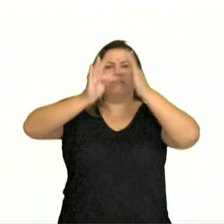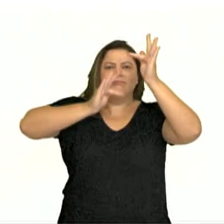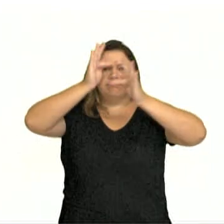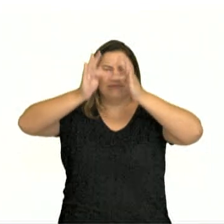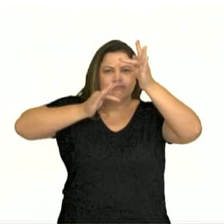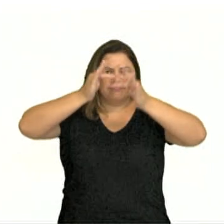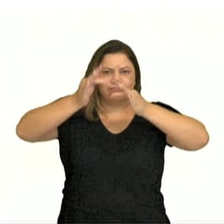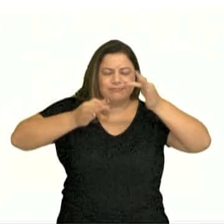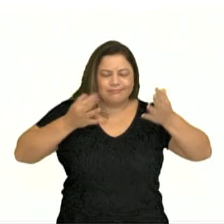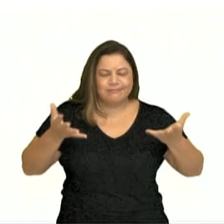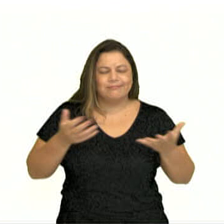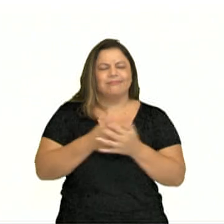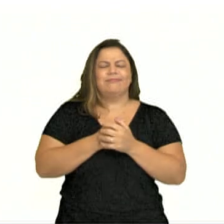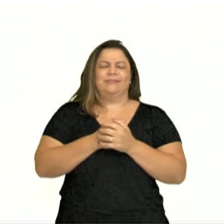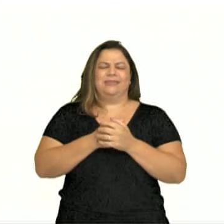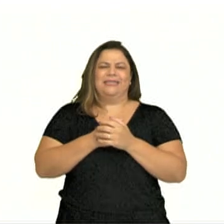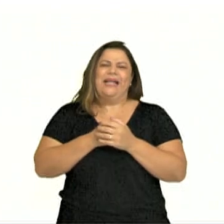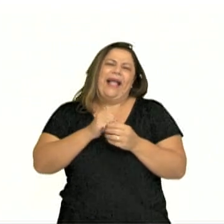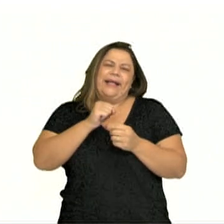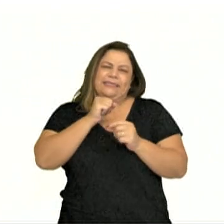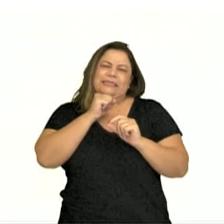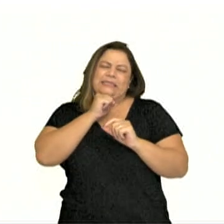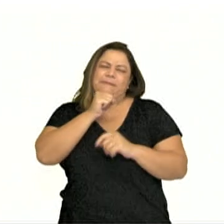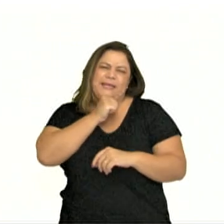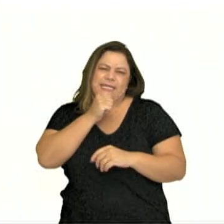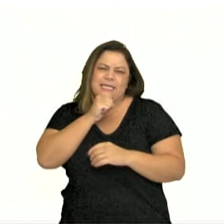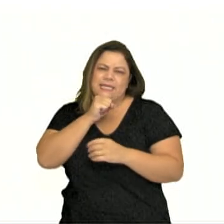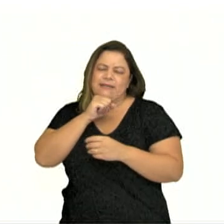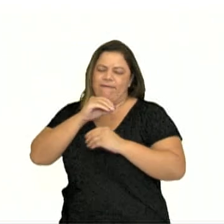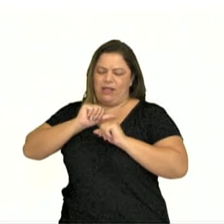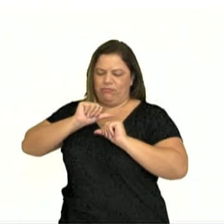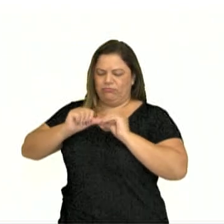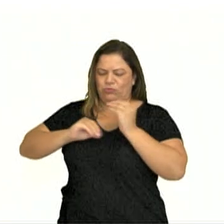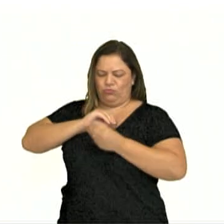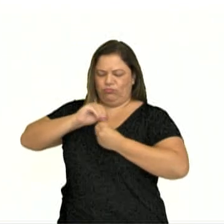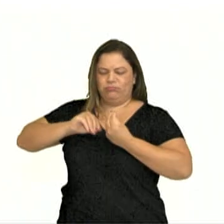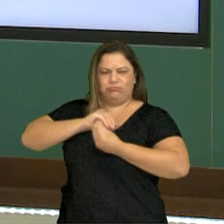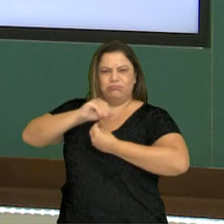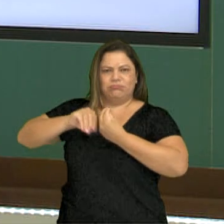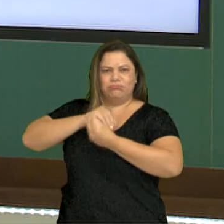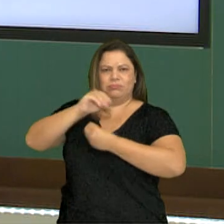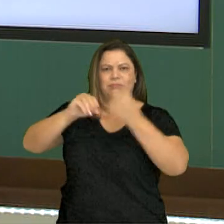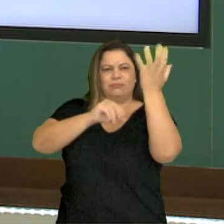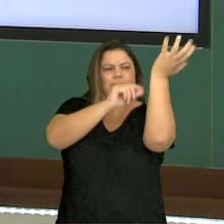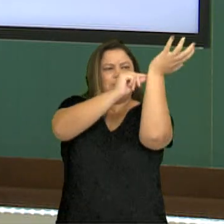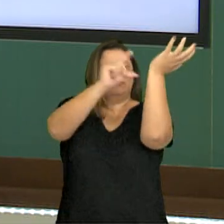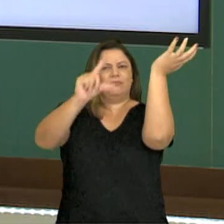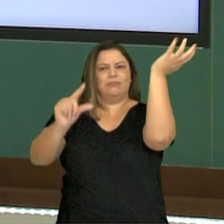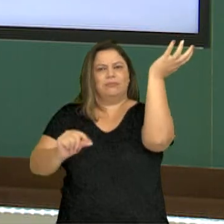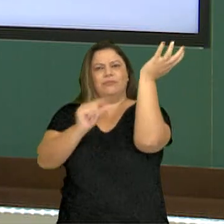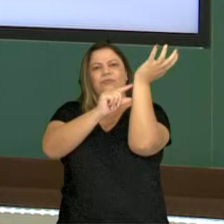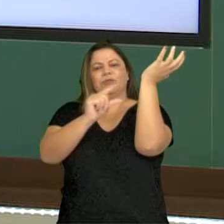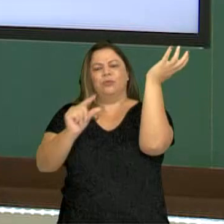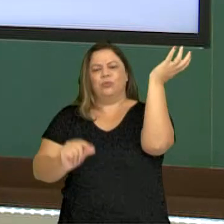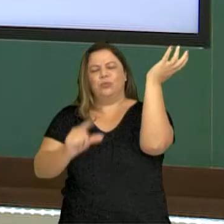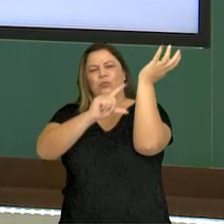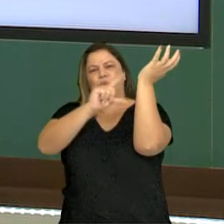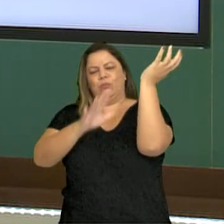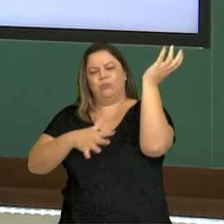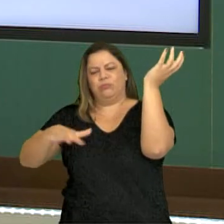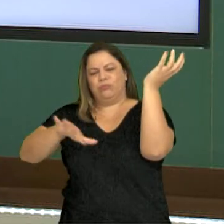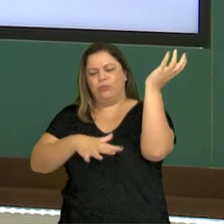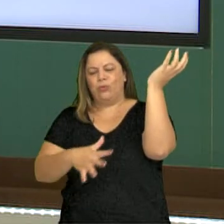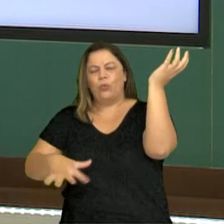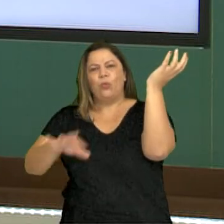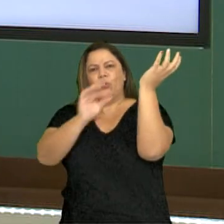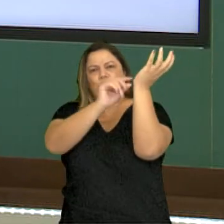folhas mais velhinhas, aquelas que estão passando por um processo lá no outono, que vai mudando a coloração das folhas, nas